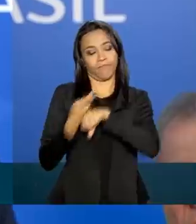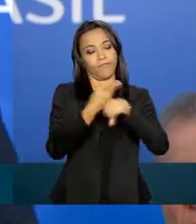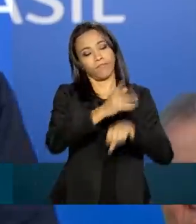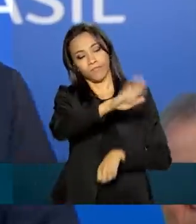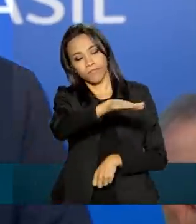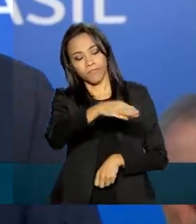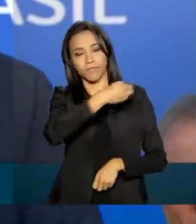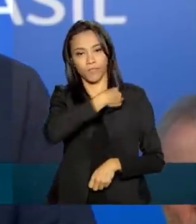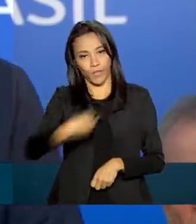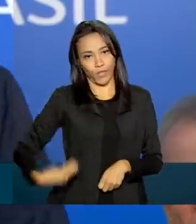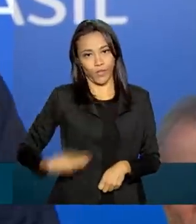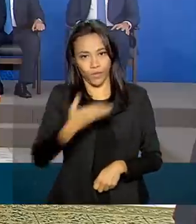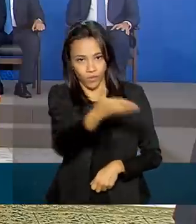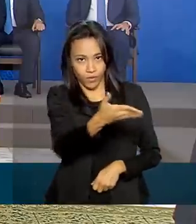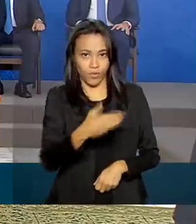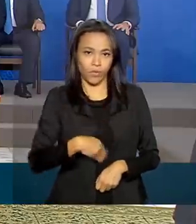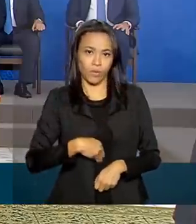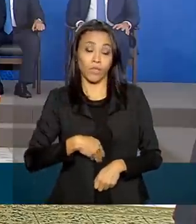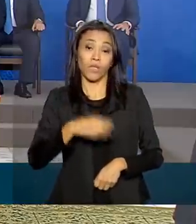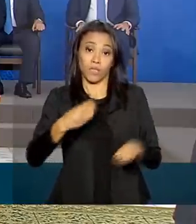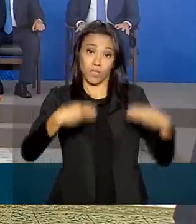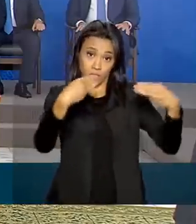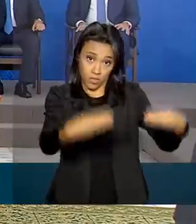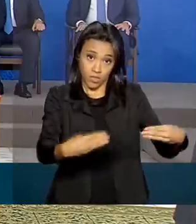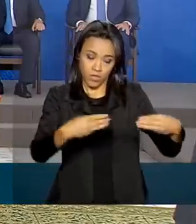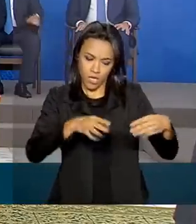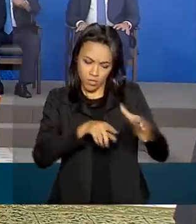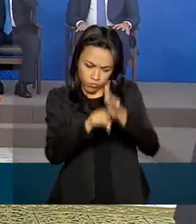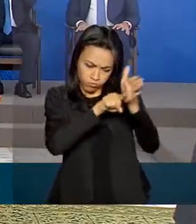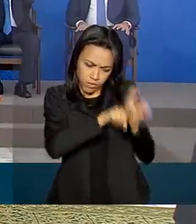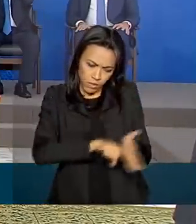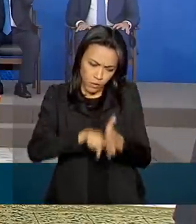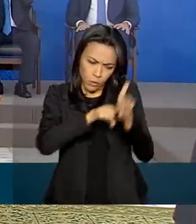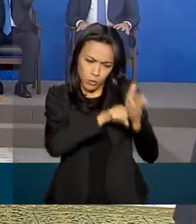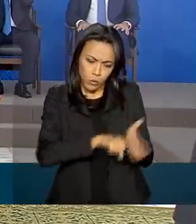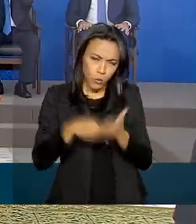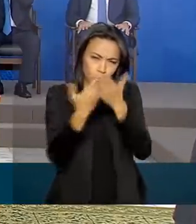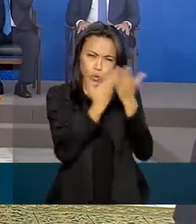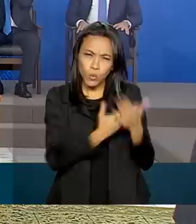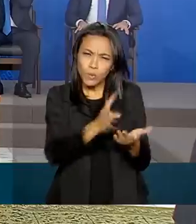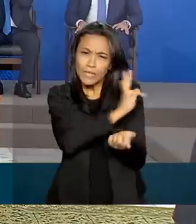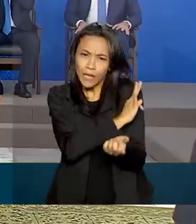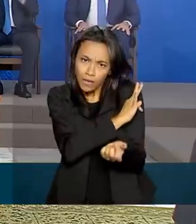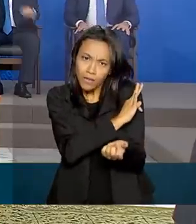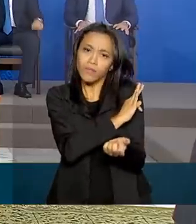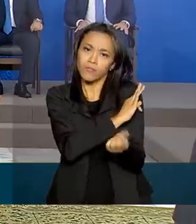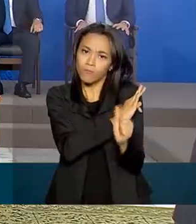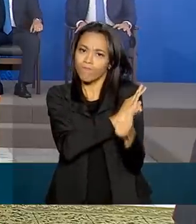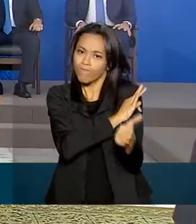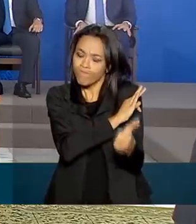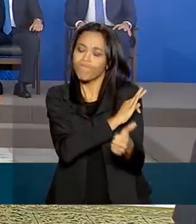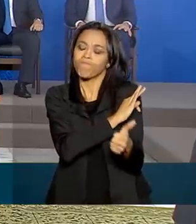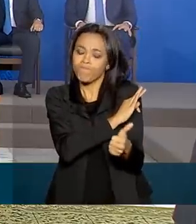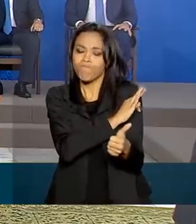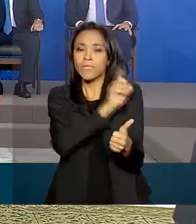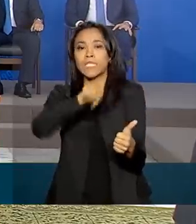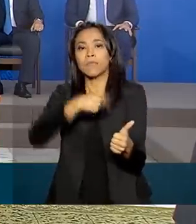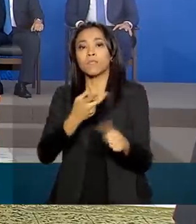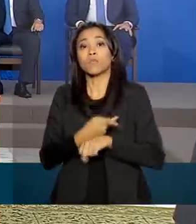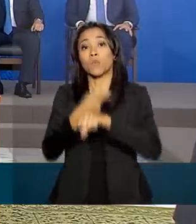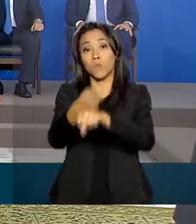dentro ele fez um estudo da parte técnica sentido procuramos também gente da área de